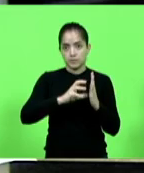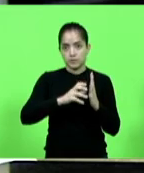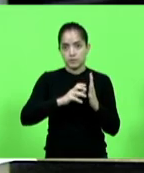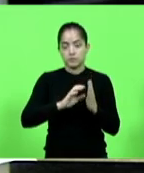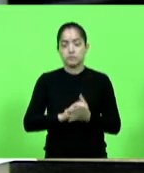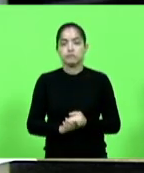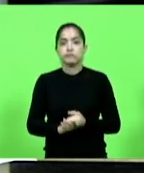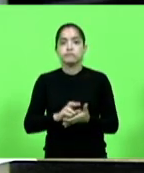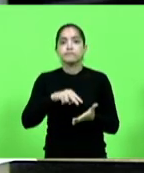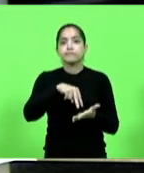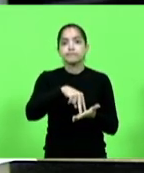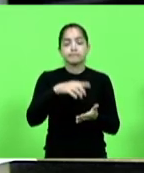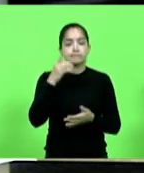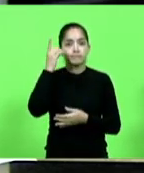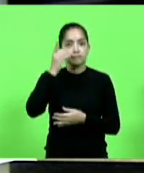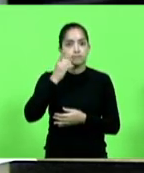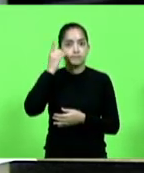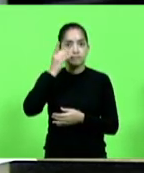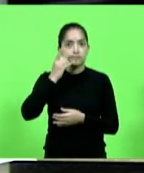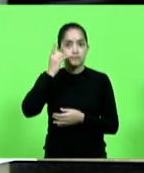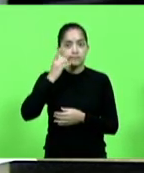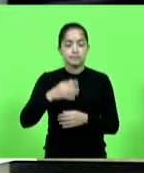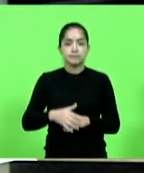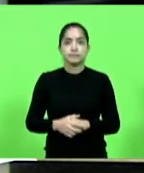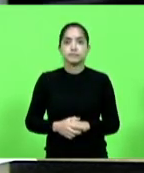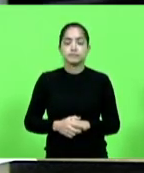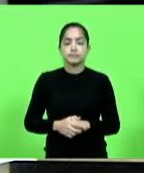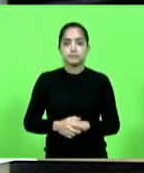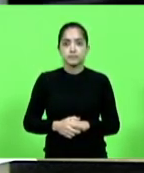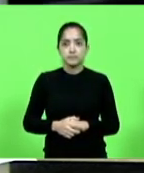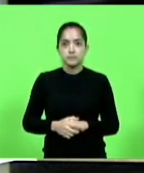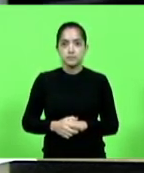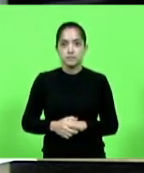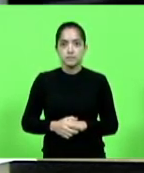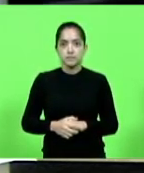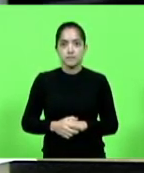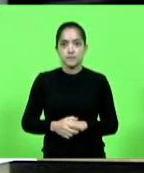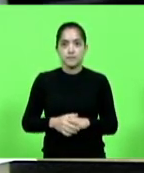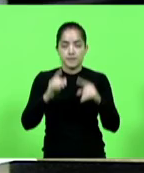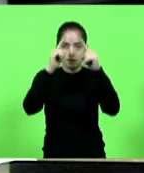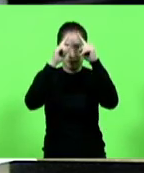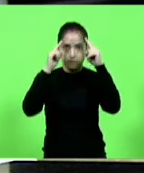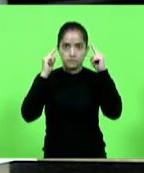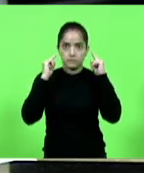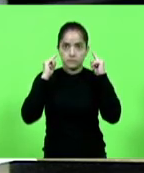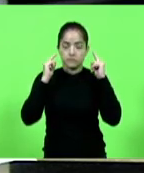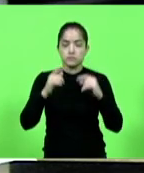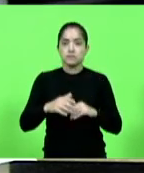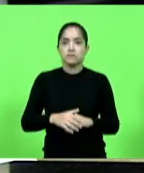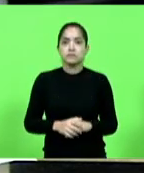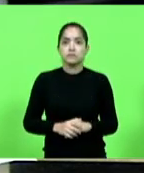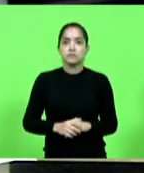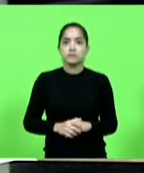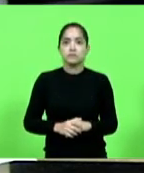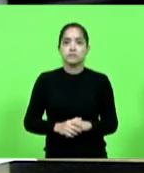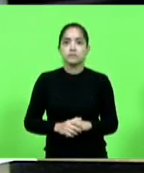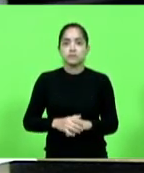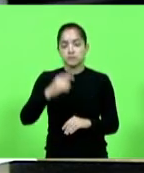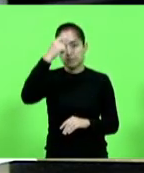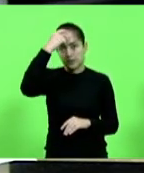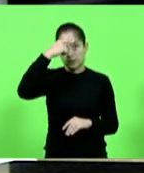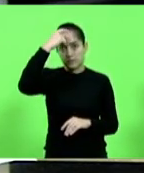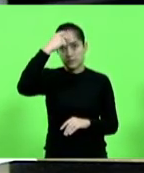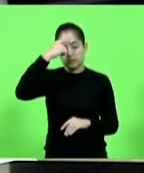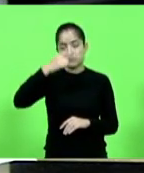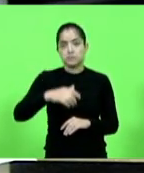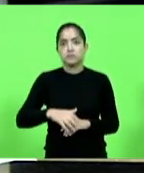partidos políticos, fizeram uso da palavra os senhores deputados Neudi Sareta, Maurício Scudilac e